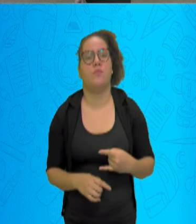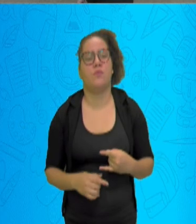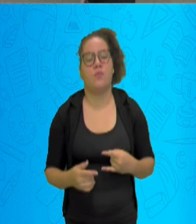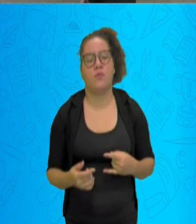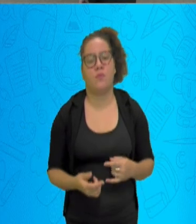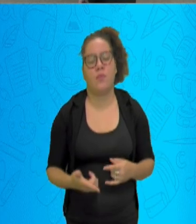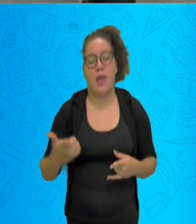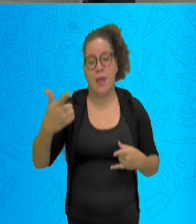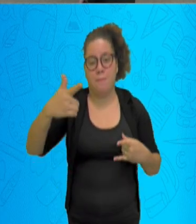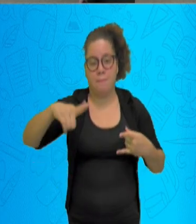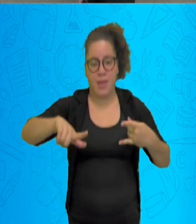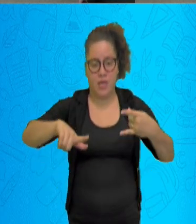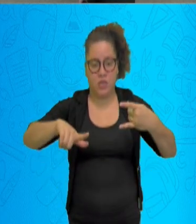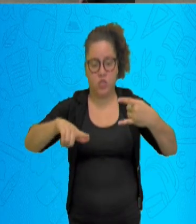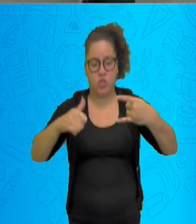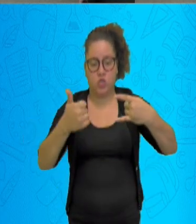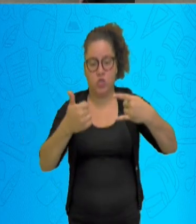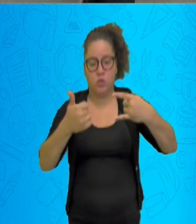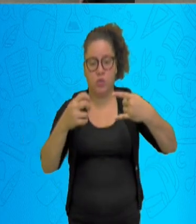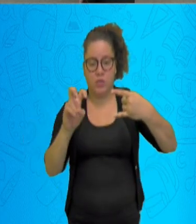repetir o numeral 15.